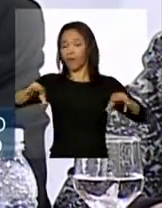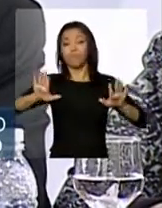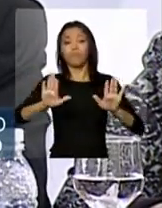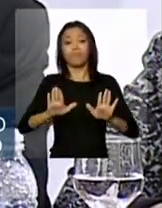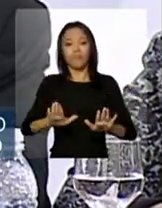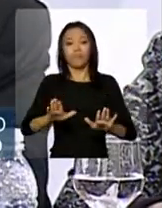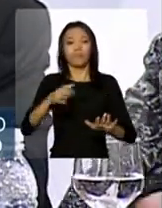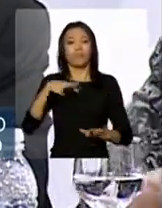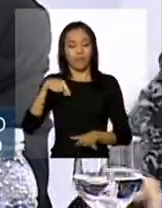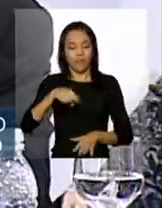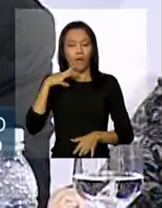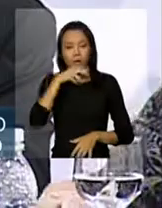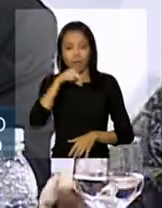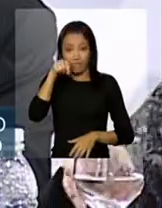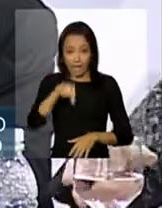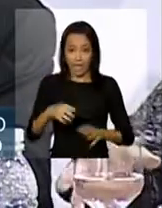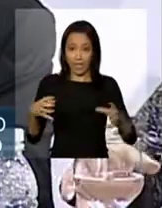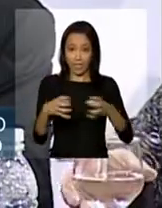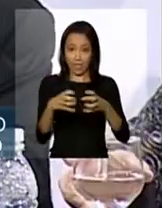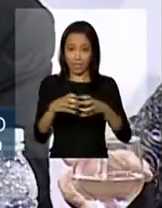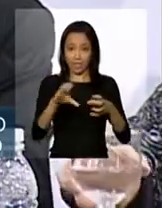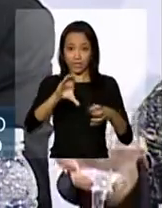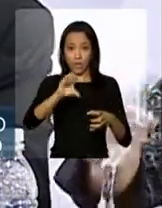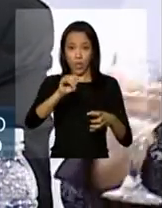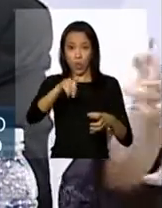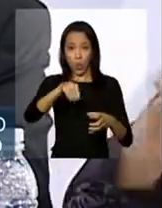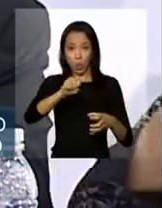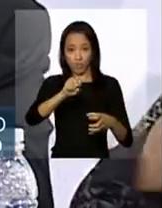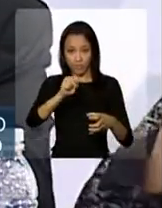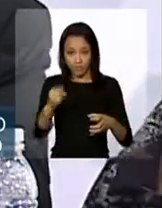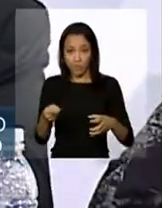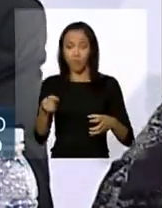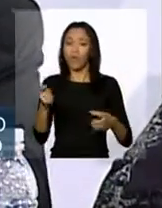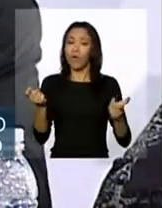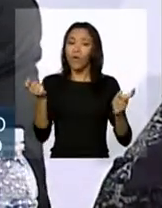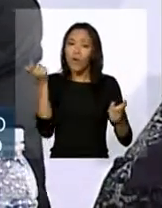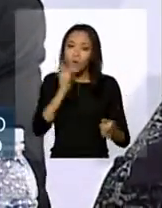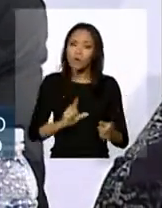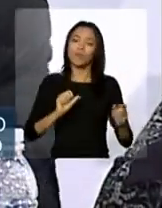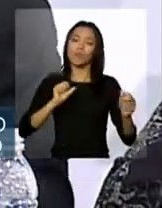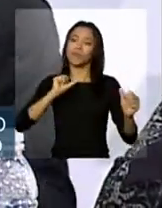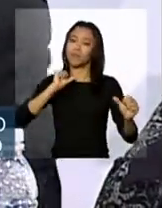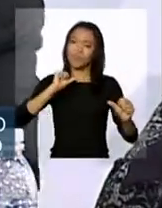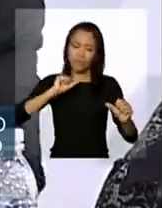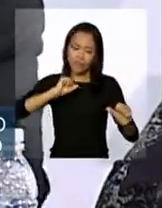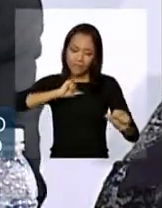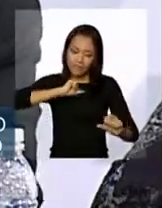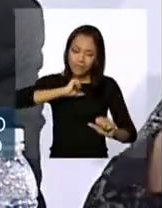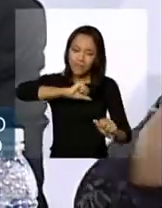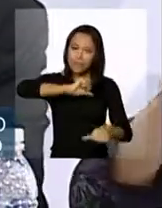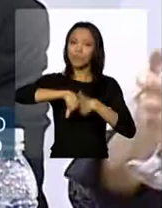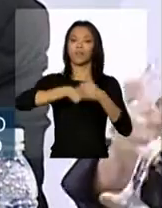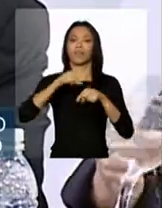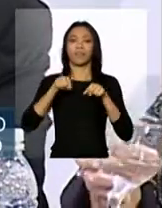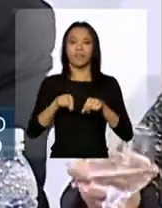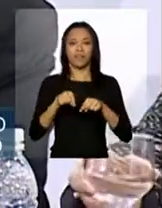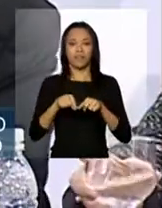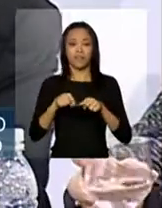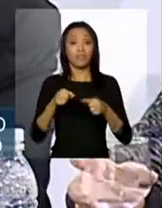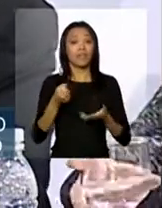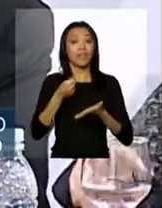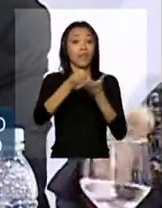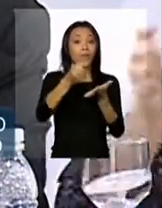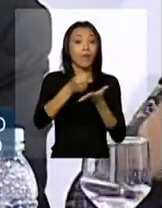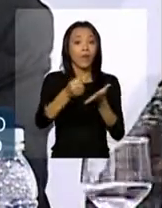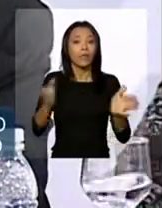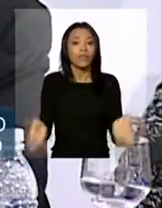essa comissão ela consegue captar e consegue transformar toda essa energia em